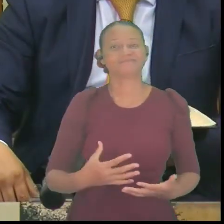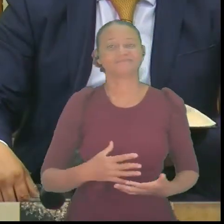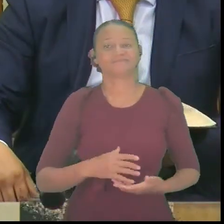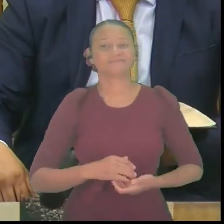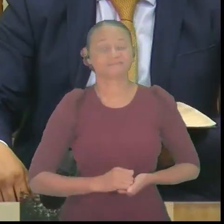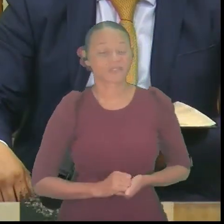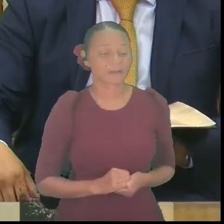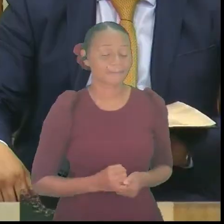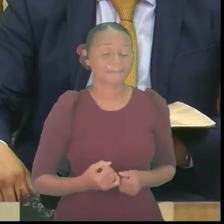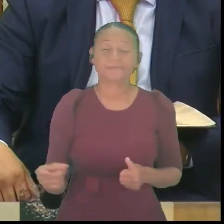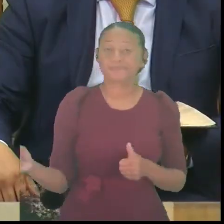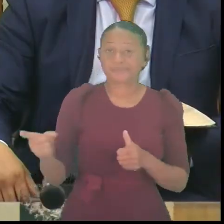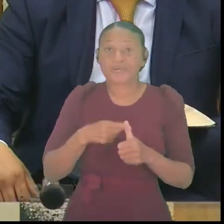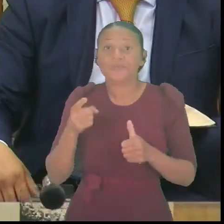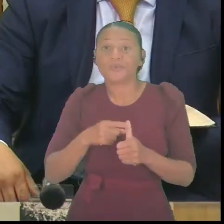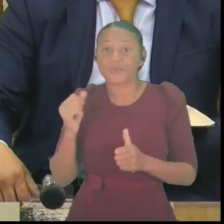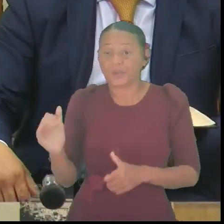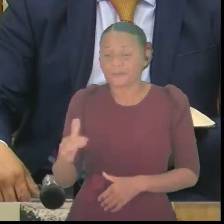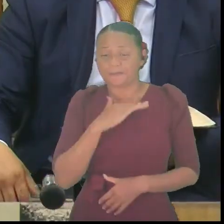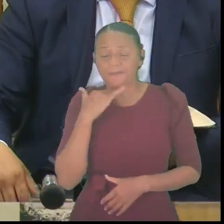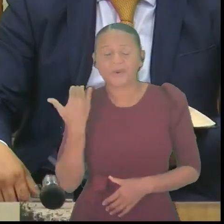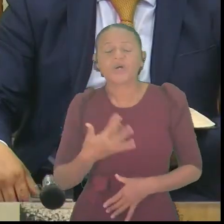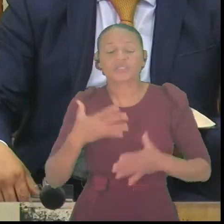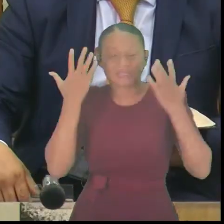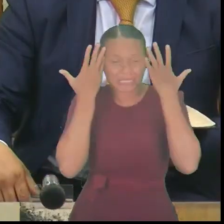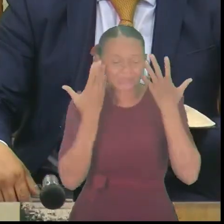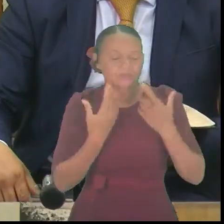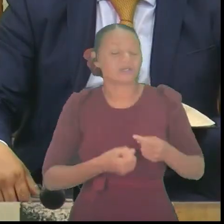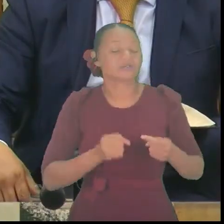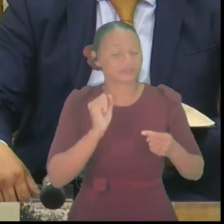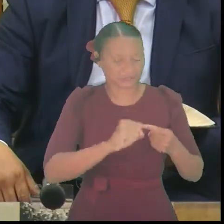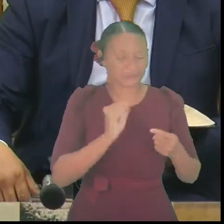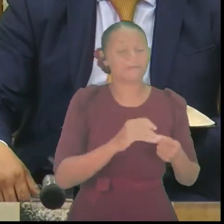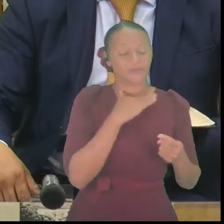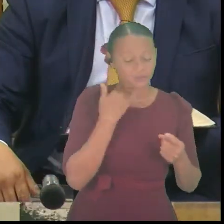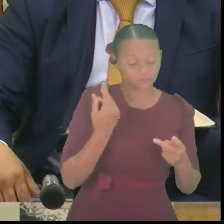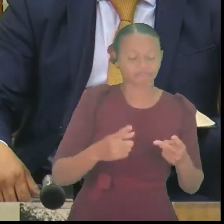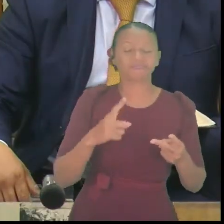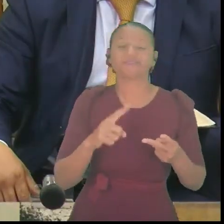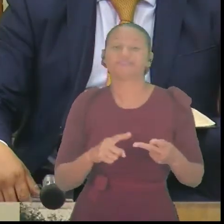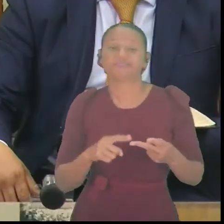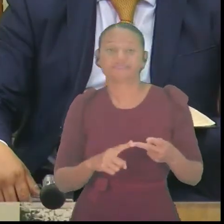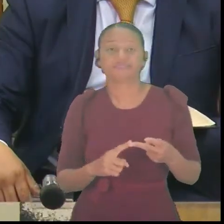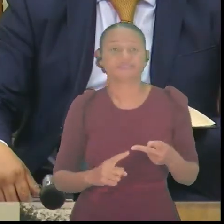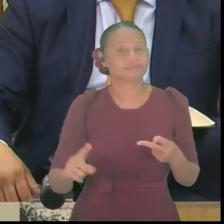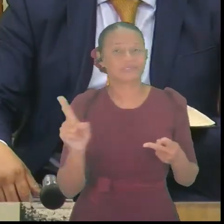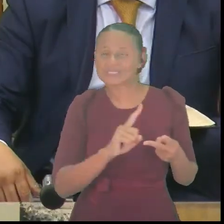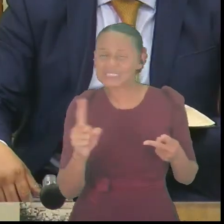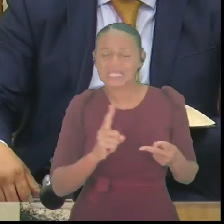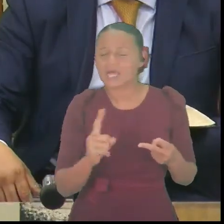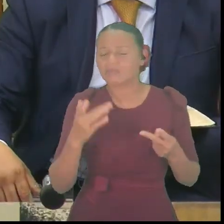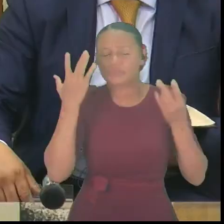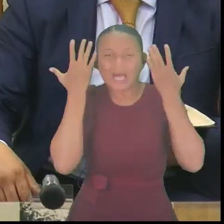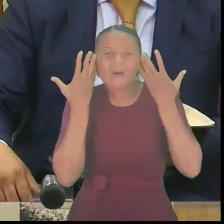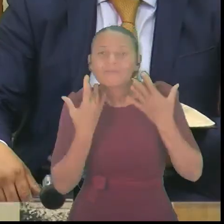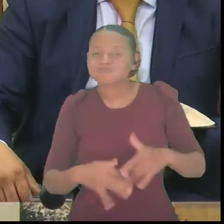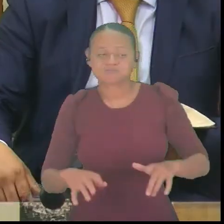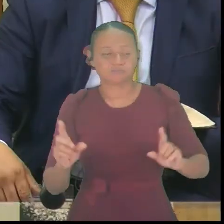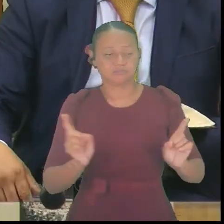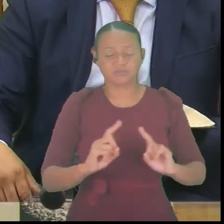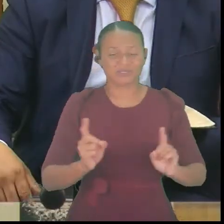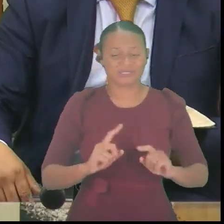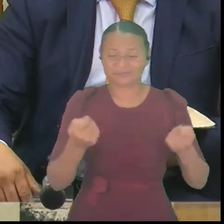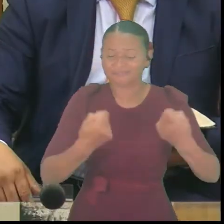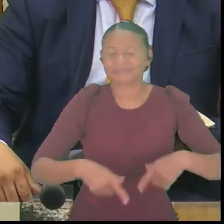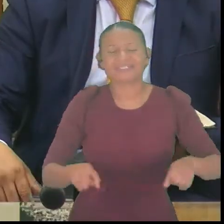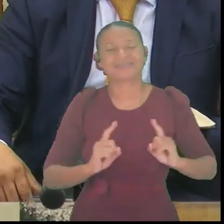Em primeiro lugar, sua morte é natural porque ele morreu. Em segundo lugar, sua morte é não natural, porque ele não deveria